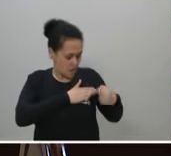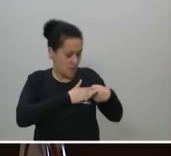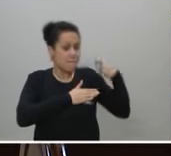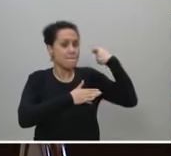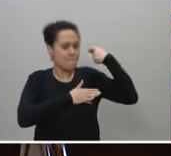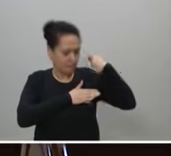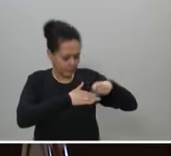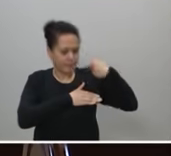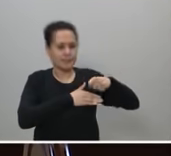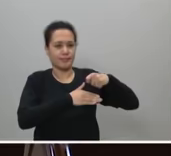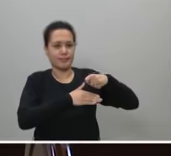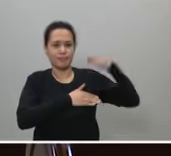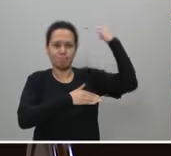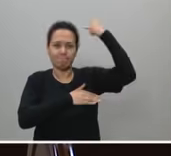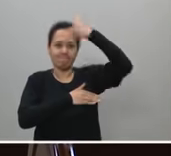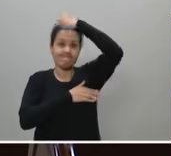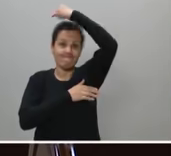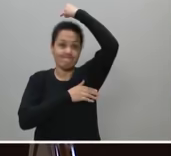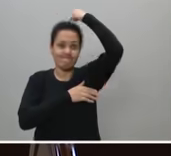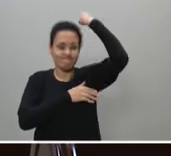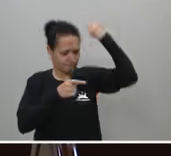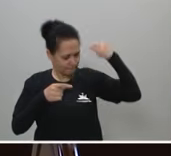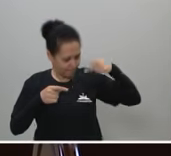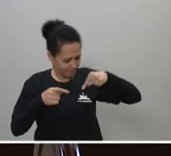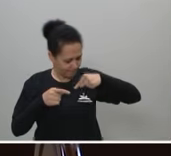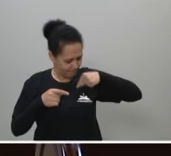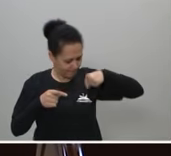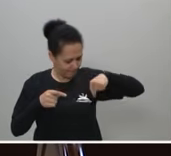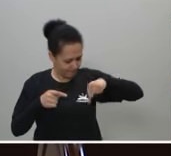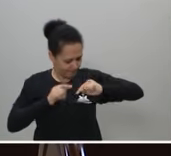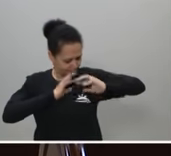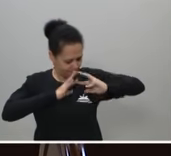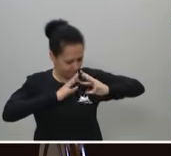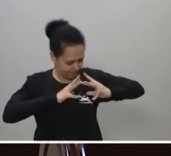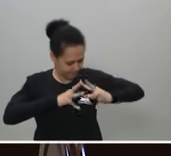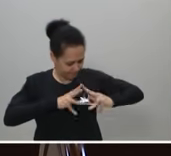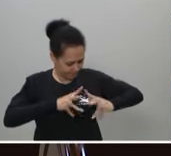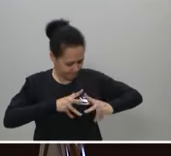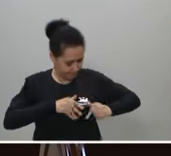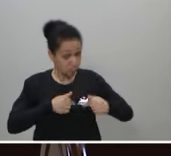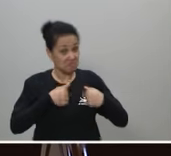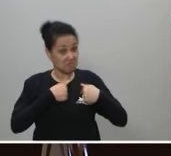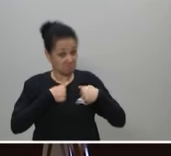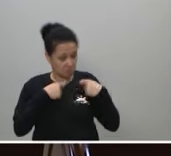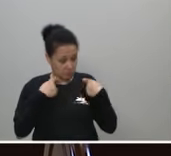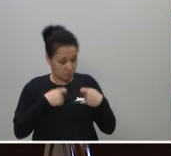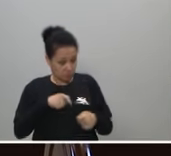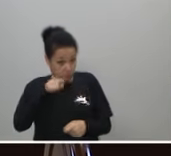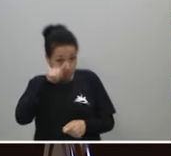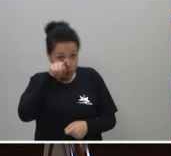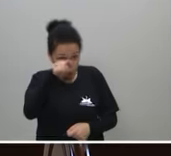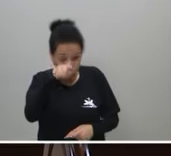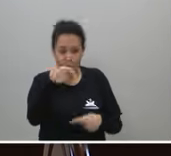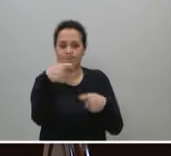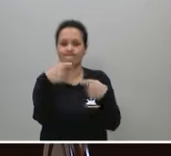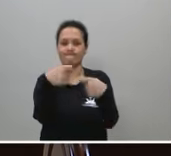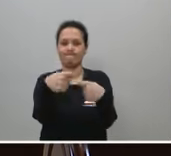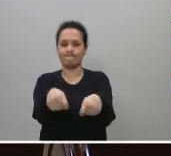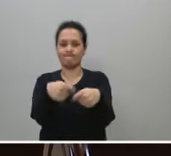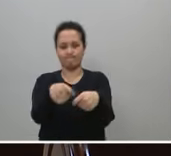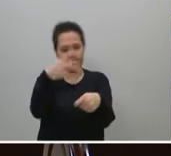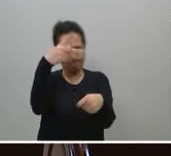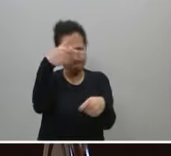santificado. Eu preciso santificar meu coração, você precisa santificar. E